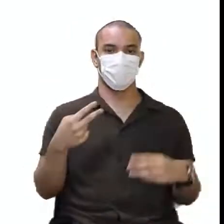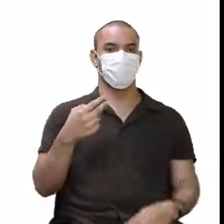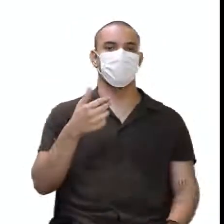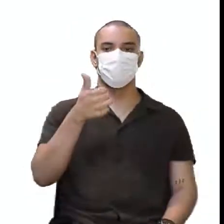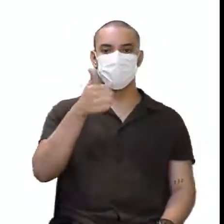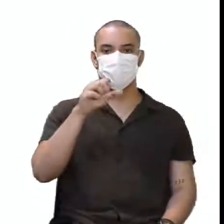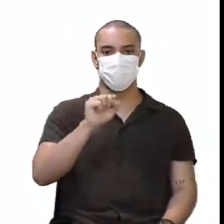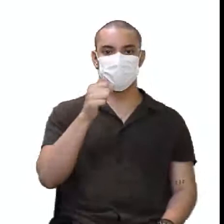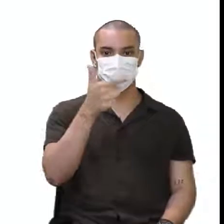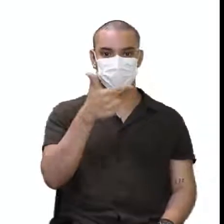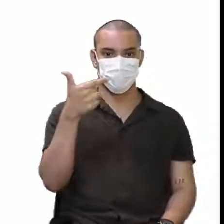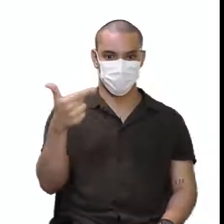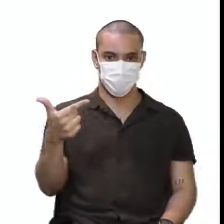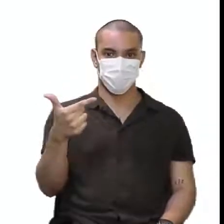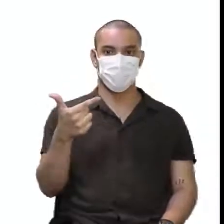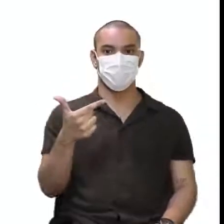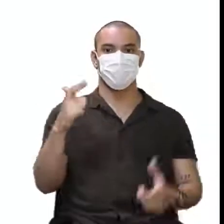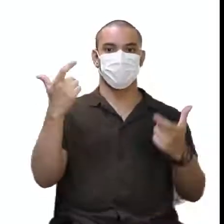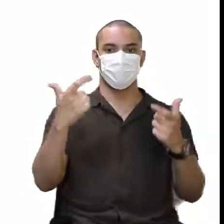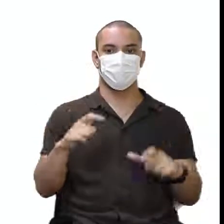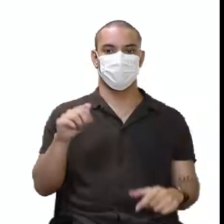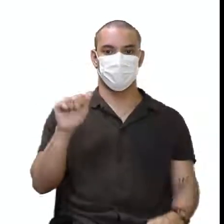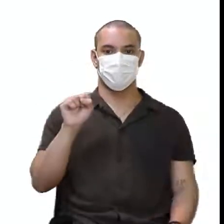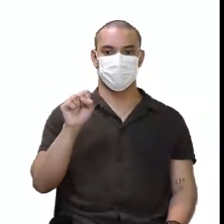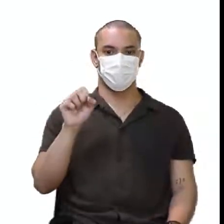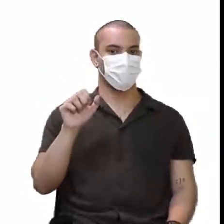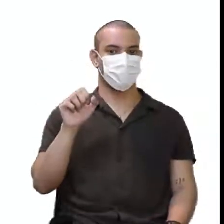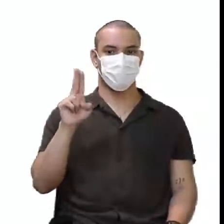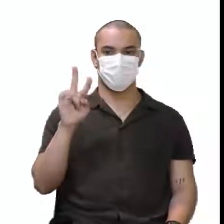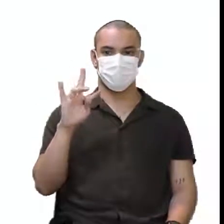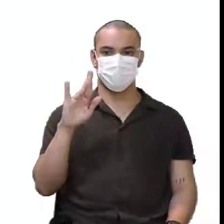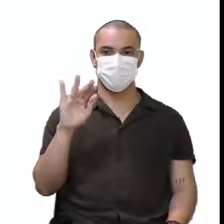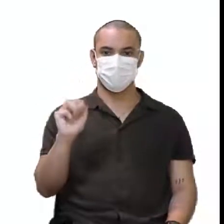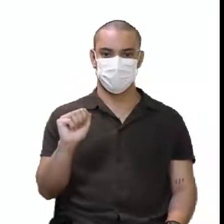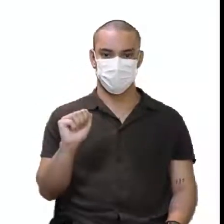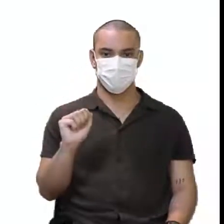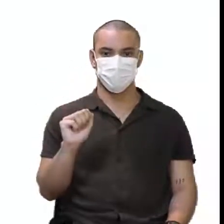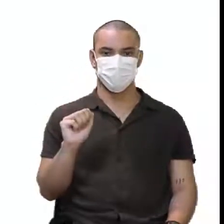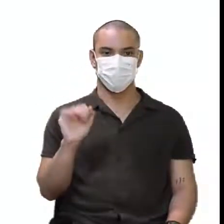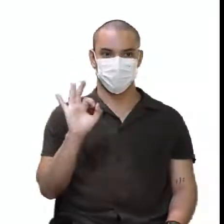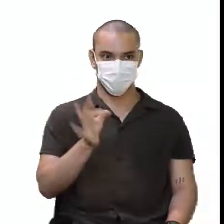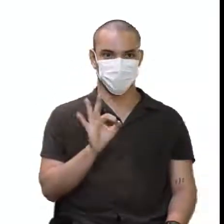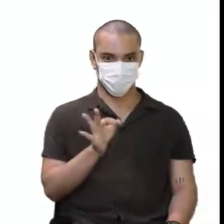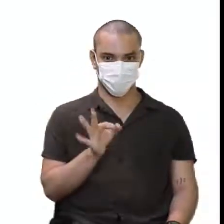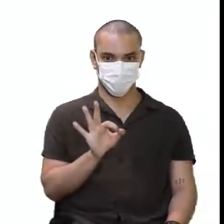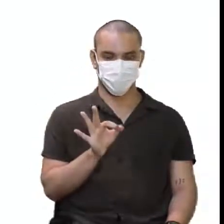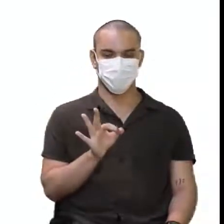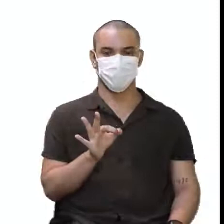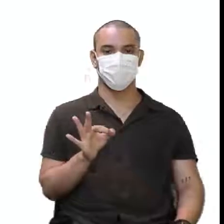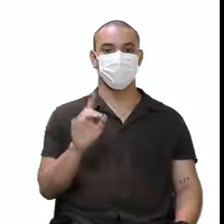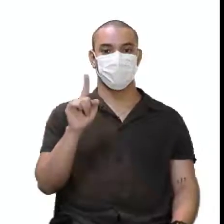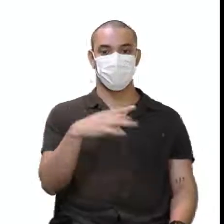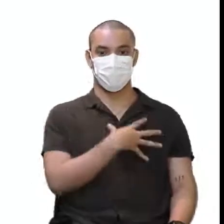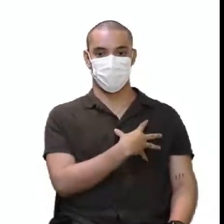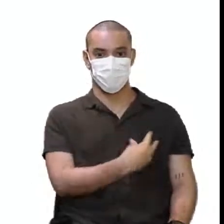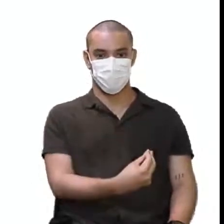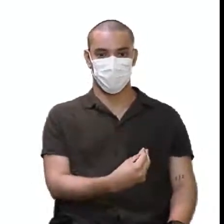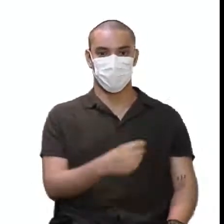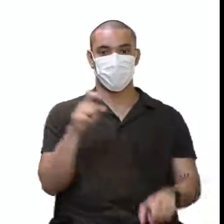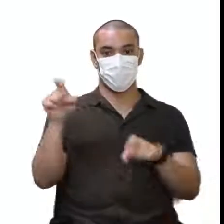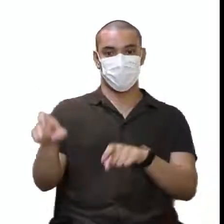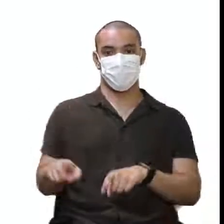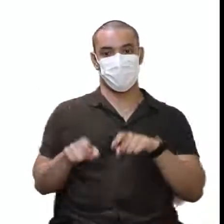em Amersfoort, na Austrália. Os meninos ficam só olhando, porque essas pronúncias são belas, Era filho de pequenos fazendeiros